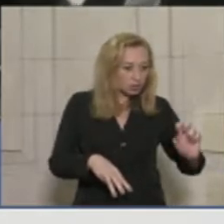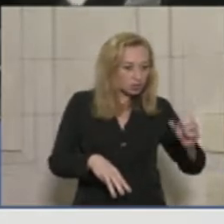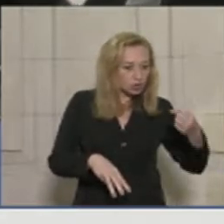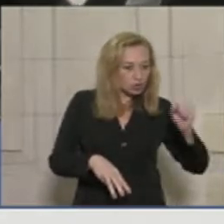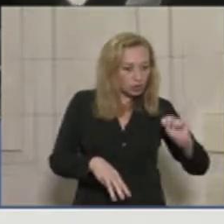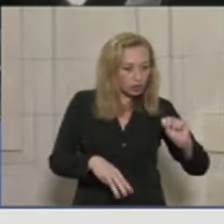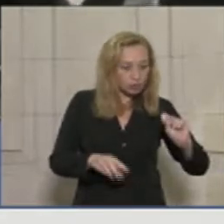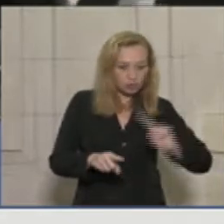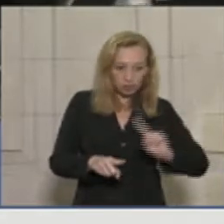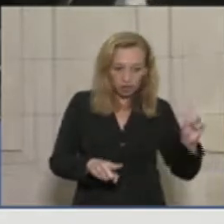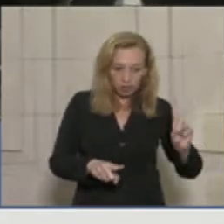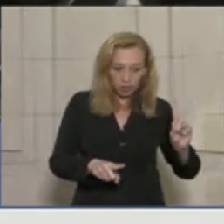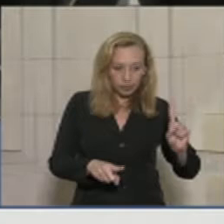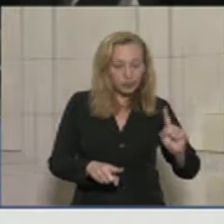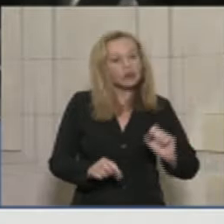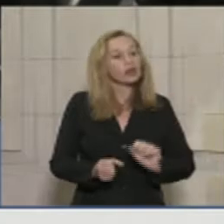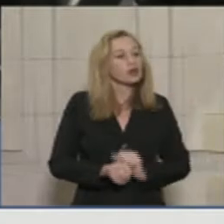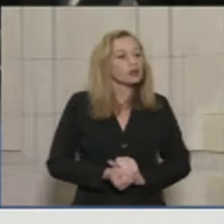58 não.